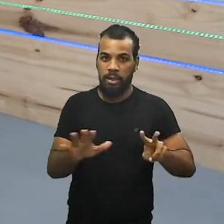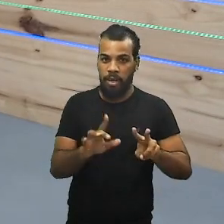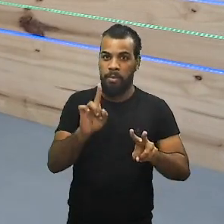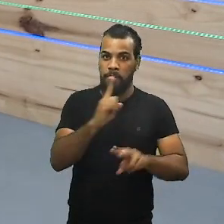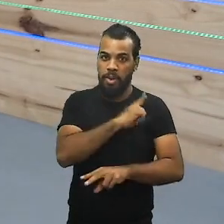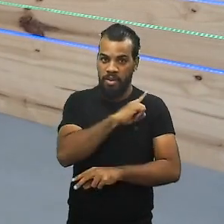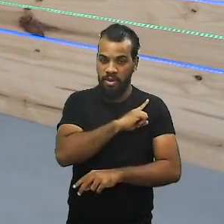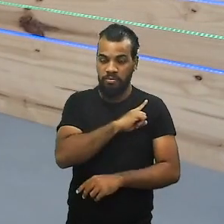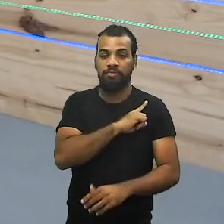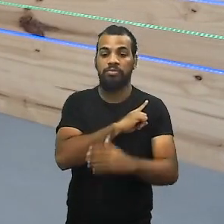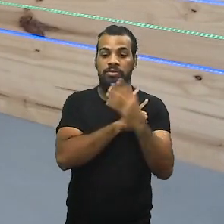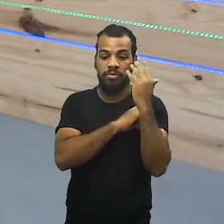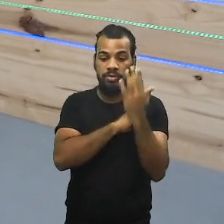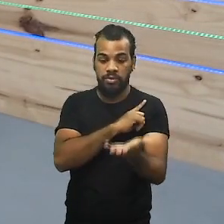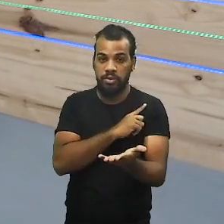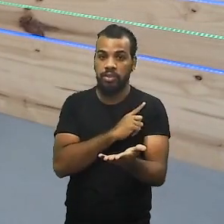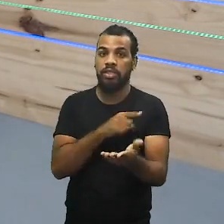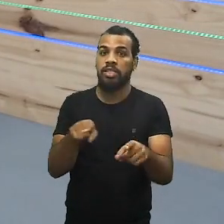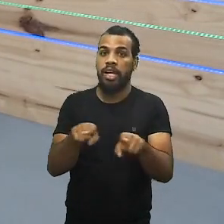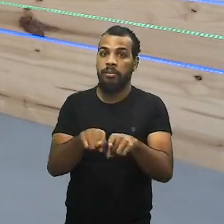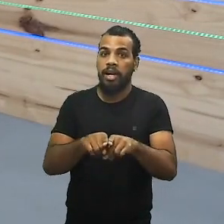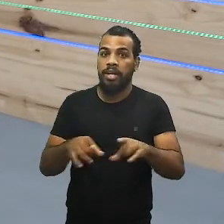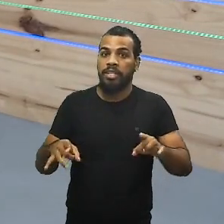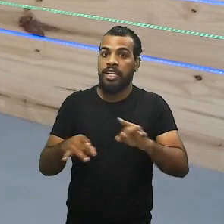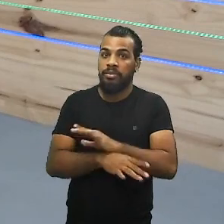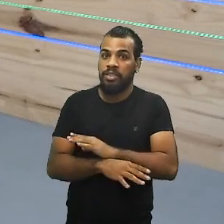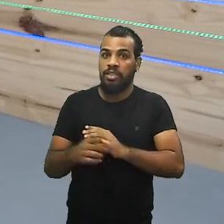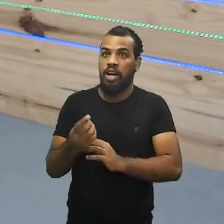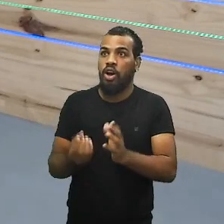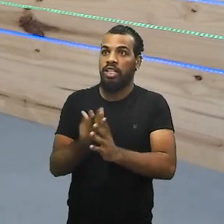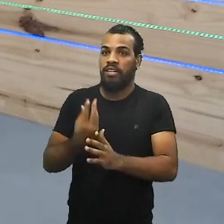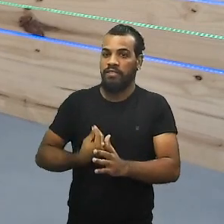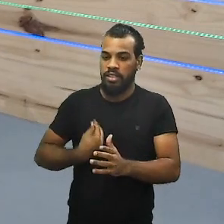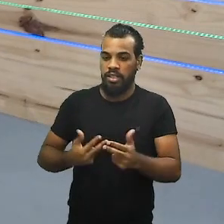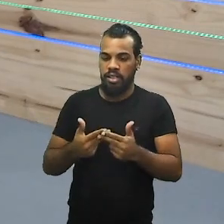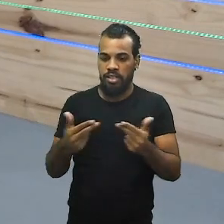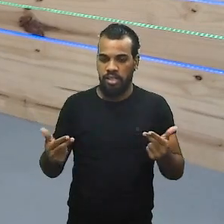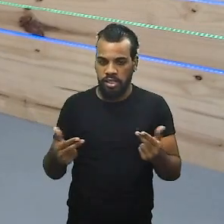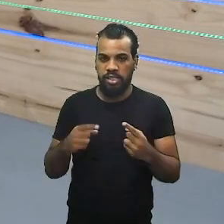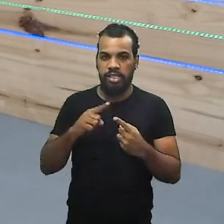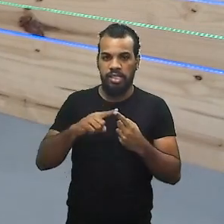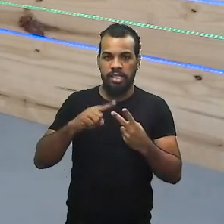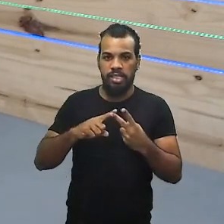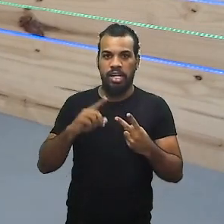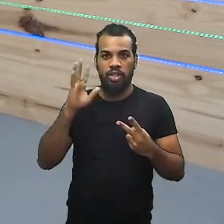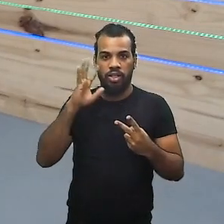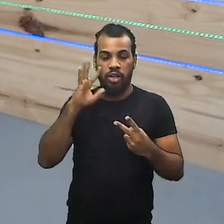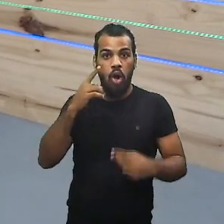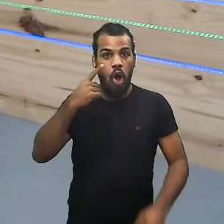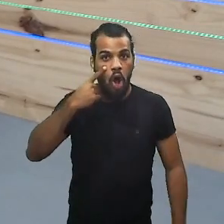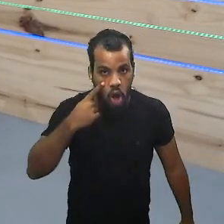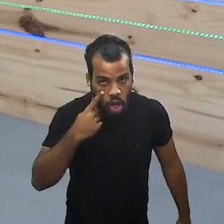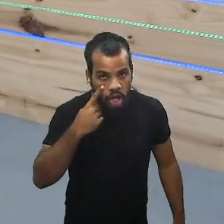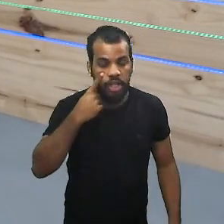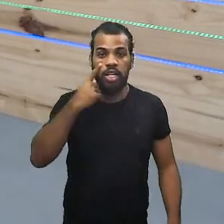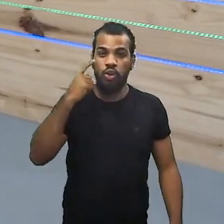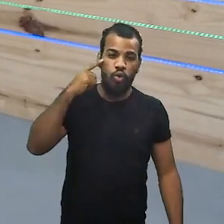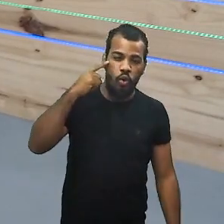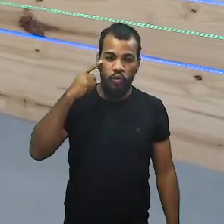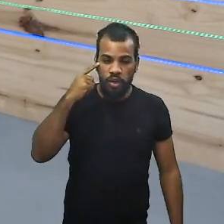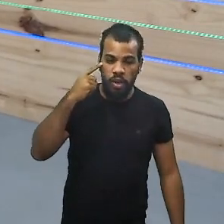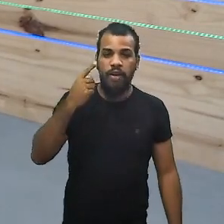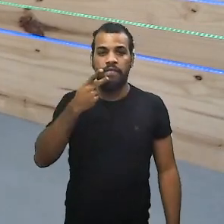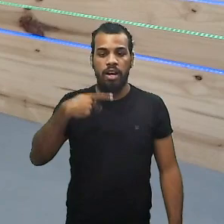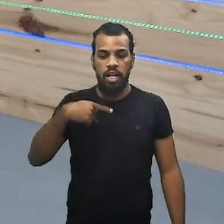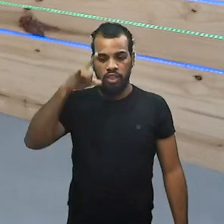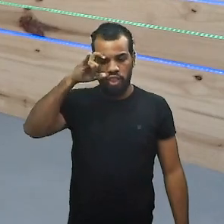ano do EducaPE. Com isso, a gente também termina essa coisa de origem da vida, com essas duas teorias, tá? E olhem, qualquer dúvida, vocês podem falar